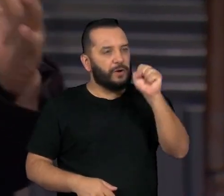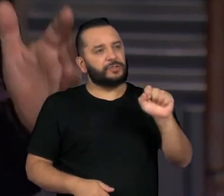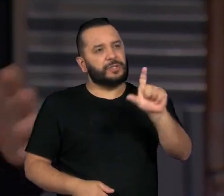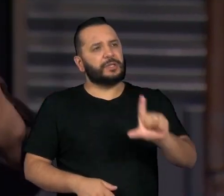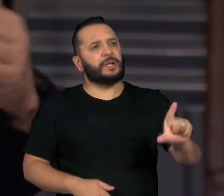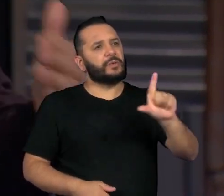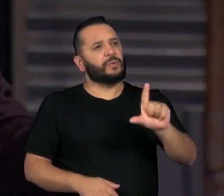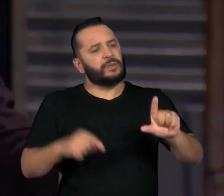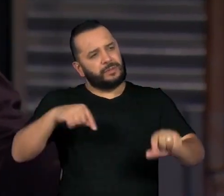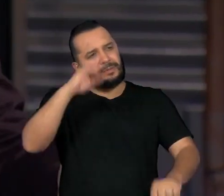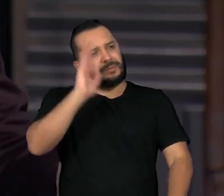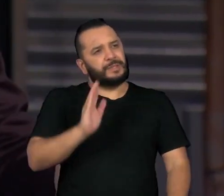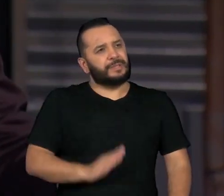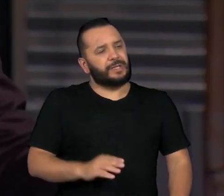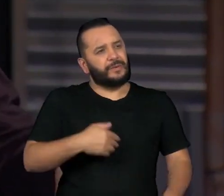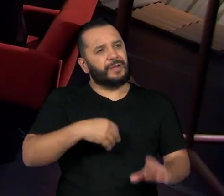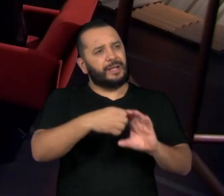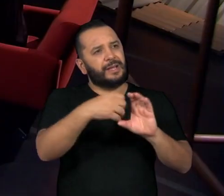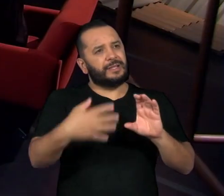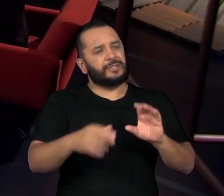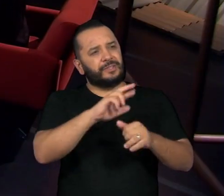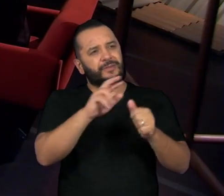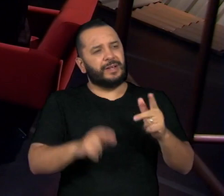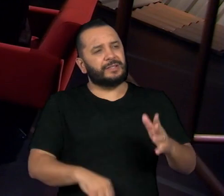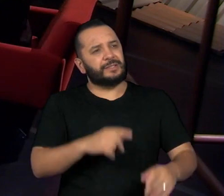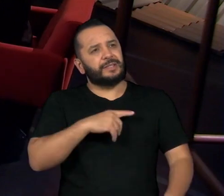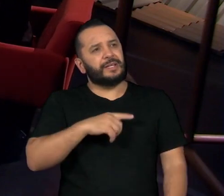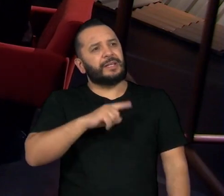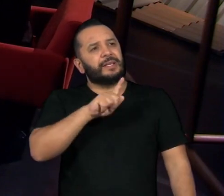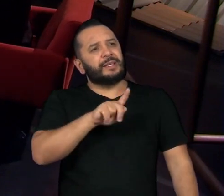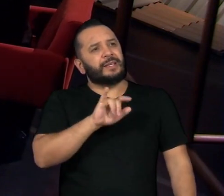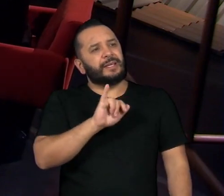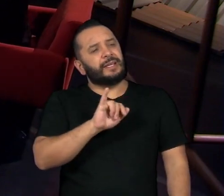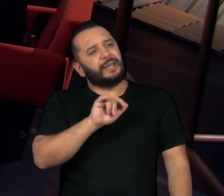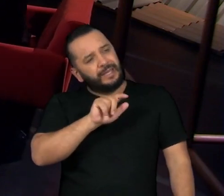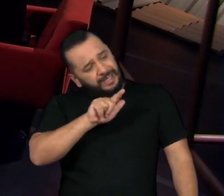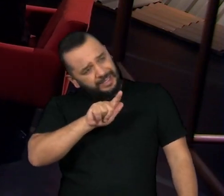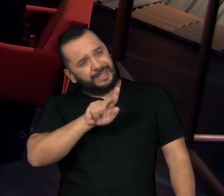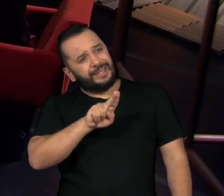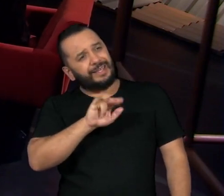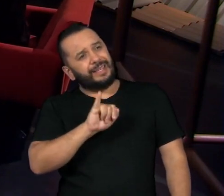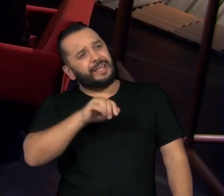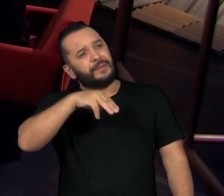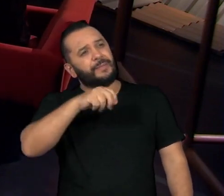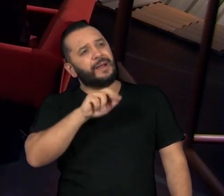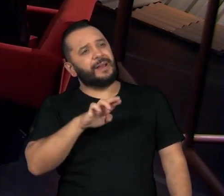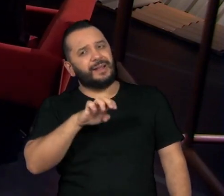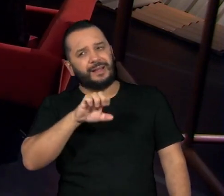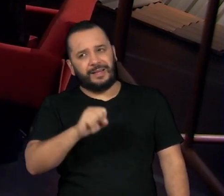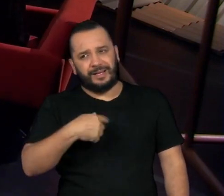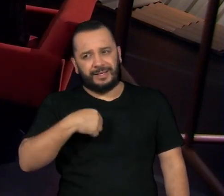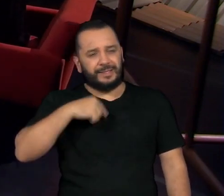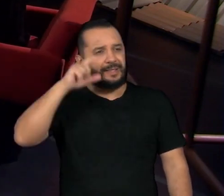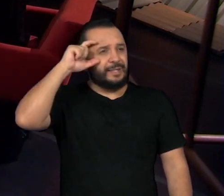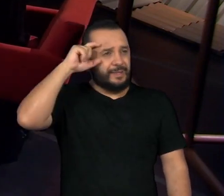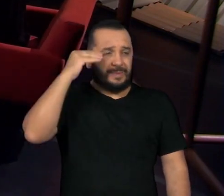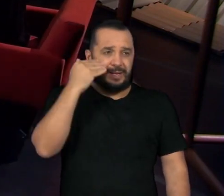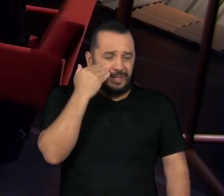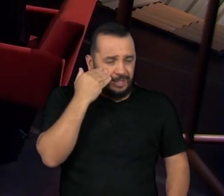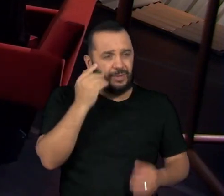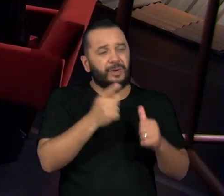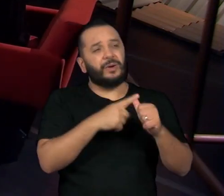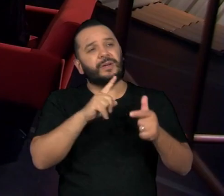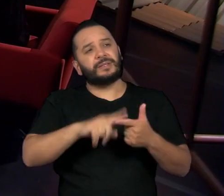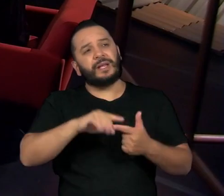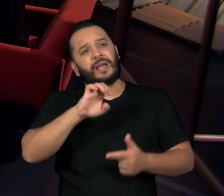múltiplos aspectos. Estamos falando aí de Guimarães Rosa, né? Até Euclides da Cunha, que é mais técnico, mais... Graciliano, Graciliano, Ramos, né? Que é